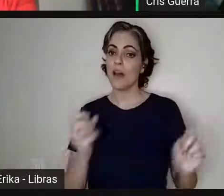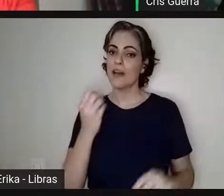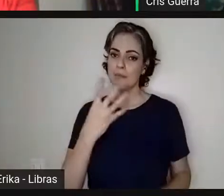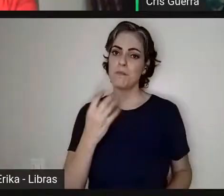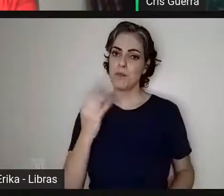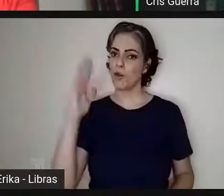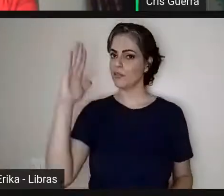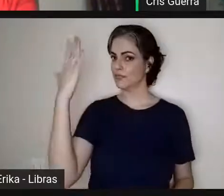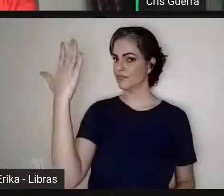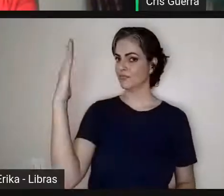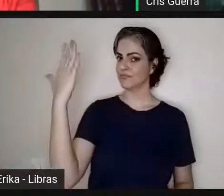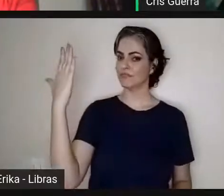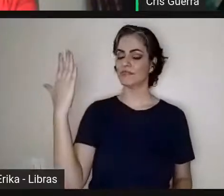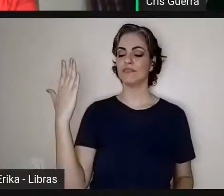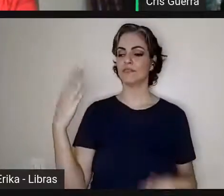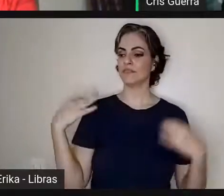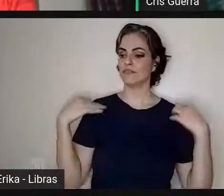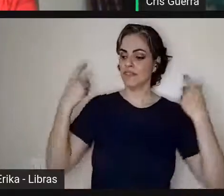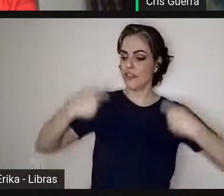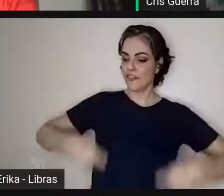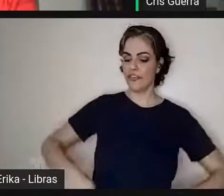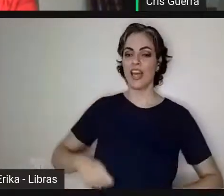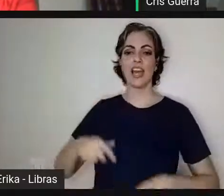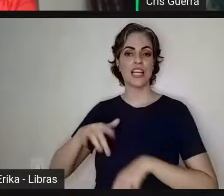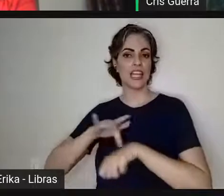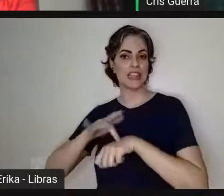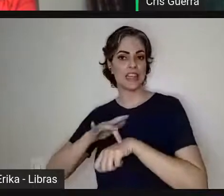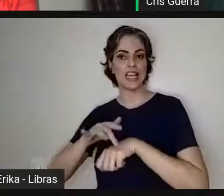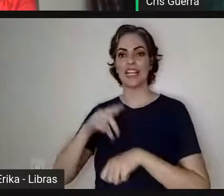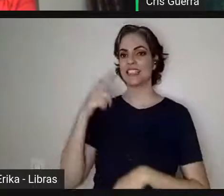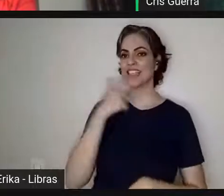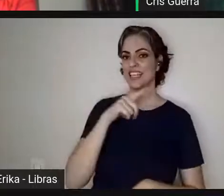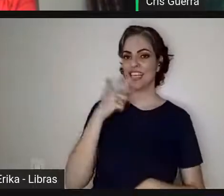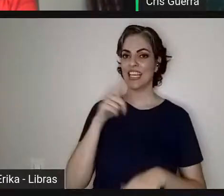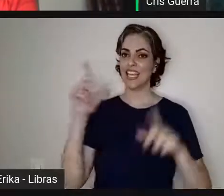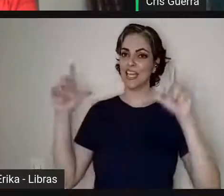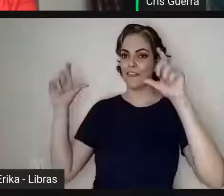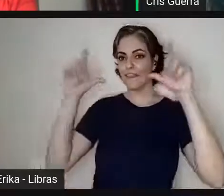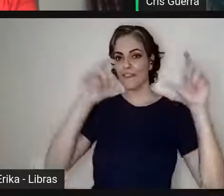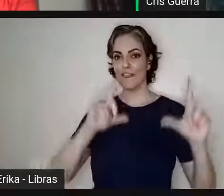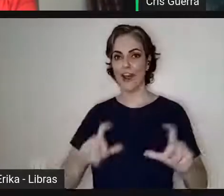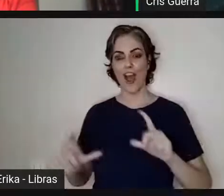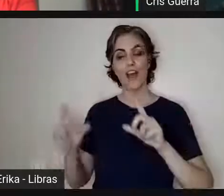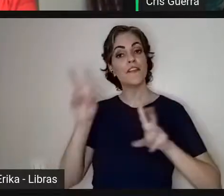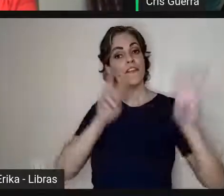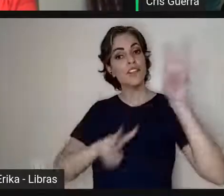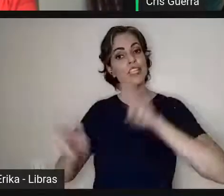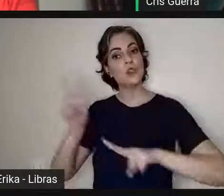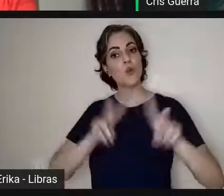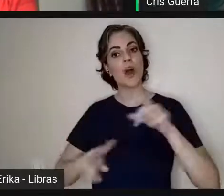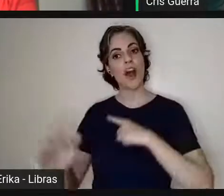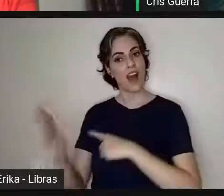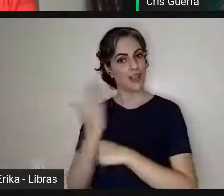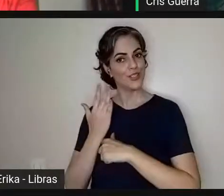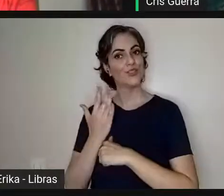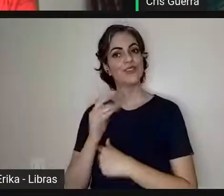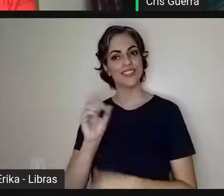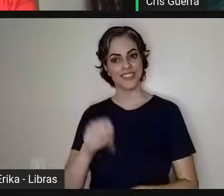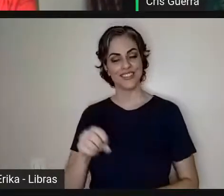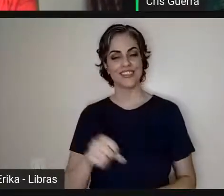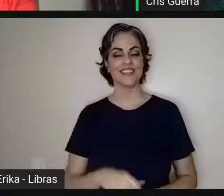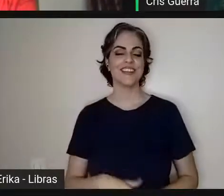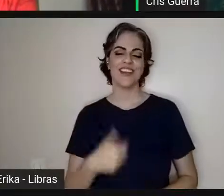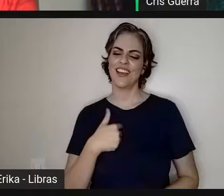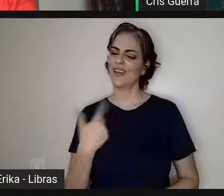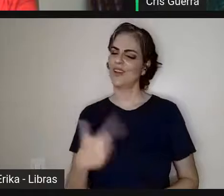gente se veste, dança e ri, e tira foto, essa parte visual é uma parte que pode nos ajudar muito. Eu não tenho a menor dúvida